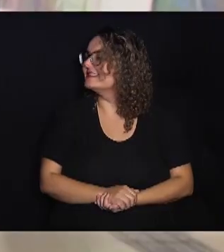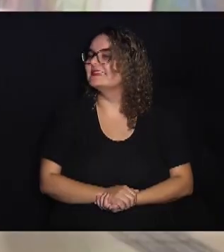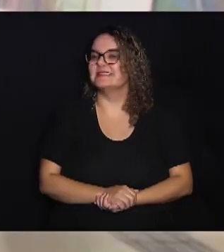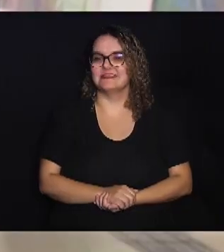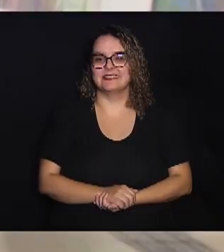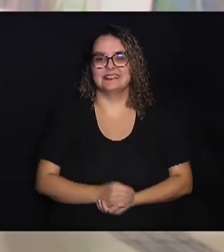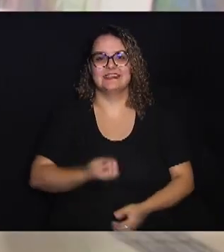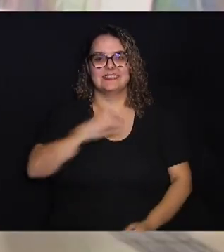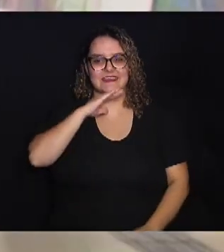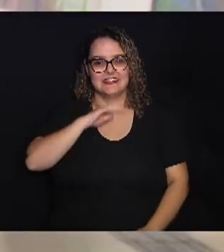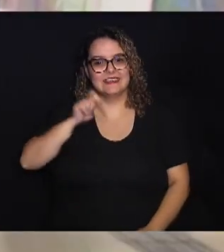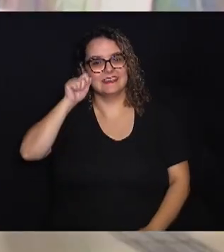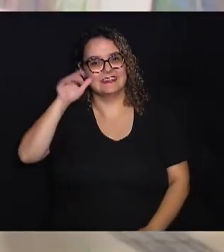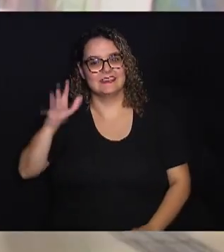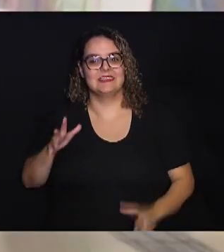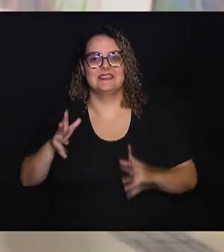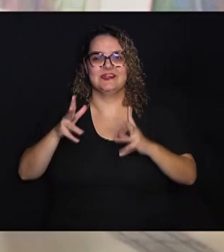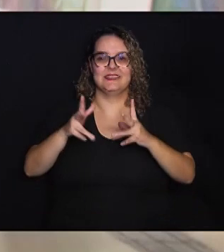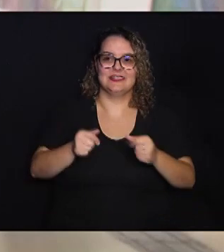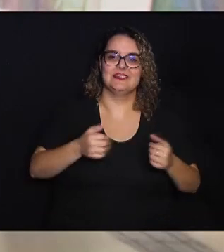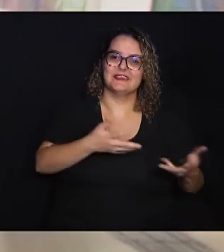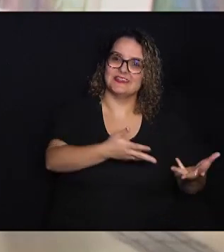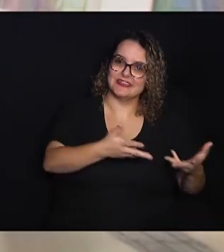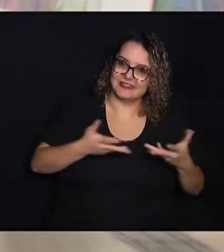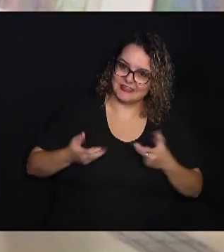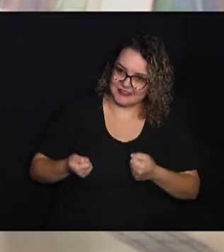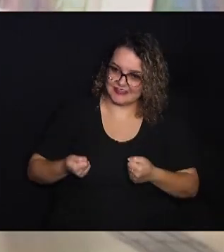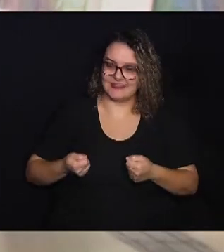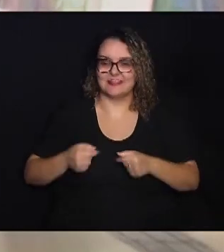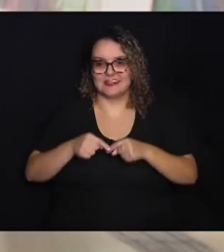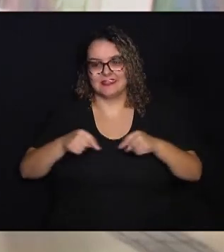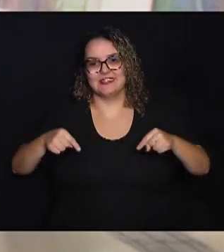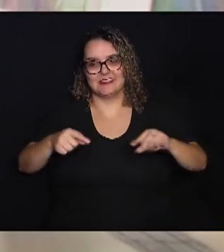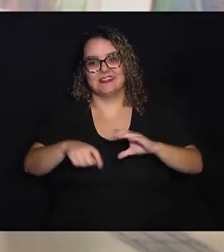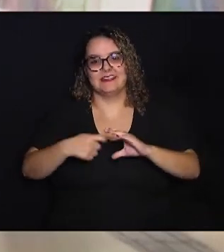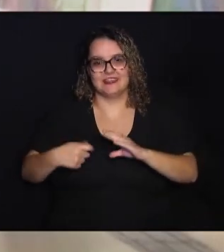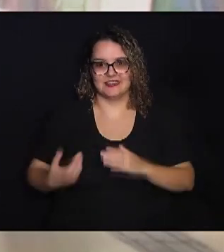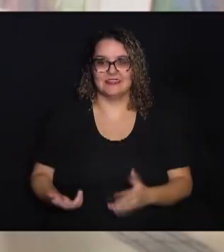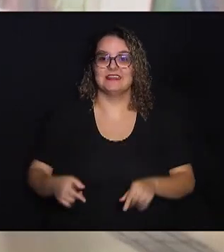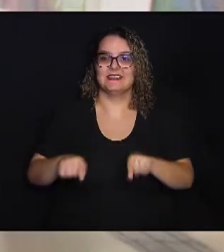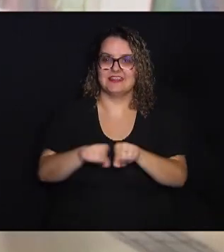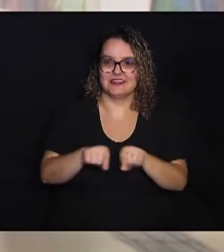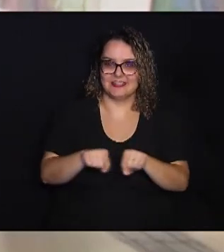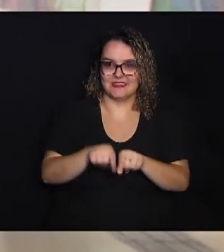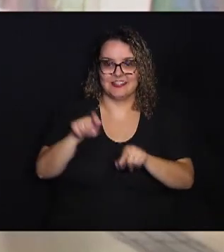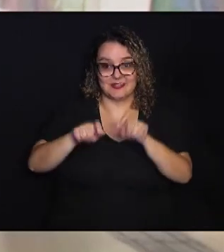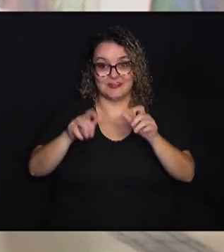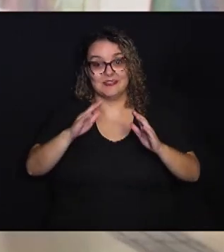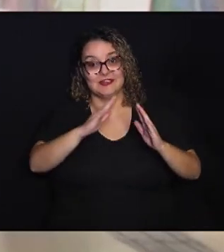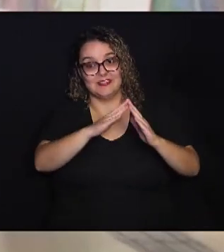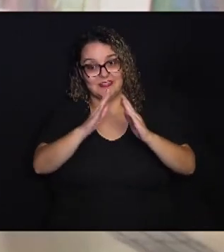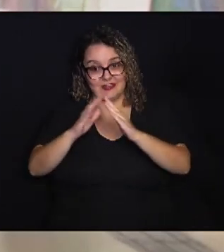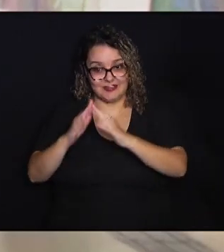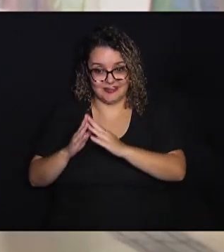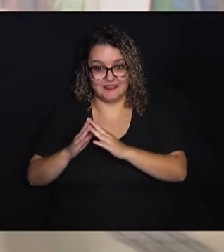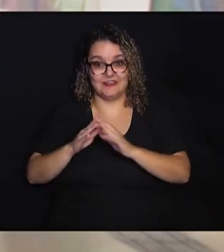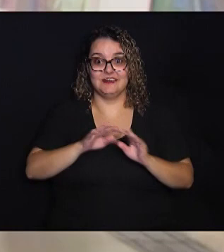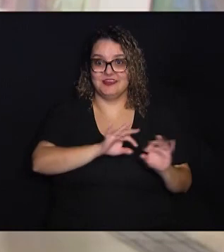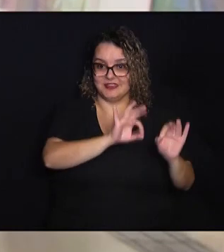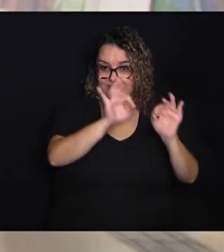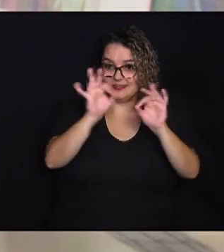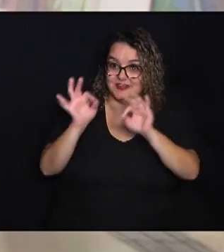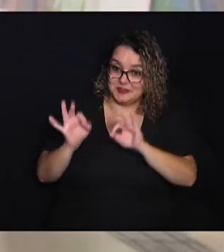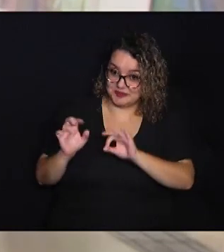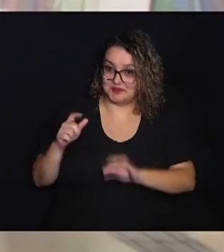Boa tarde, Ale. Boa tarde para os nossos convidados do Estúdio Câmara e também para o pessoal de casa que está acompanhando